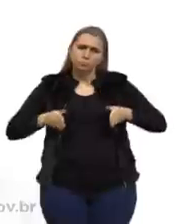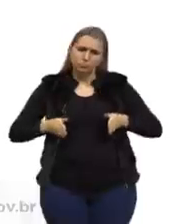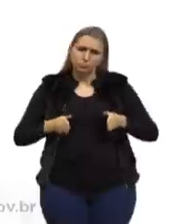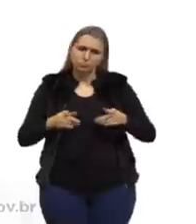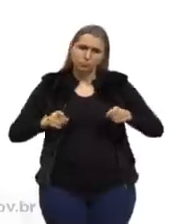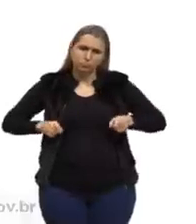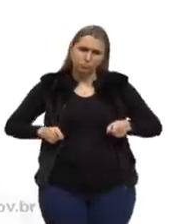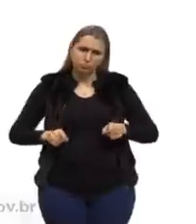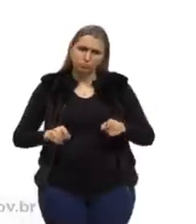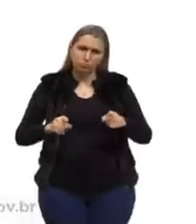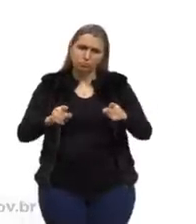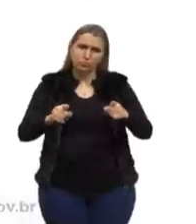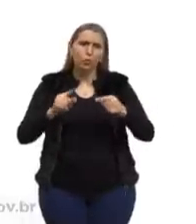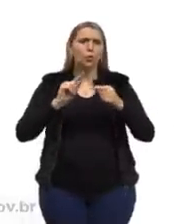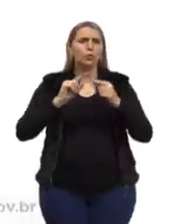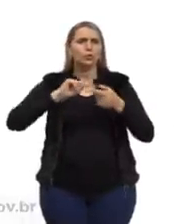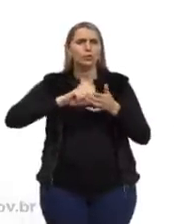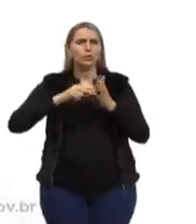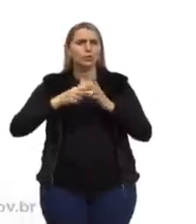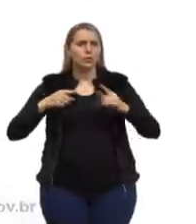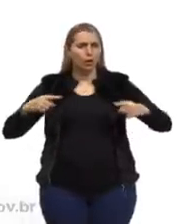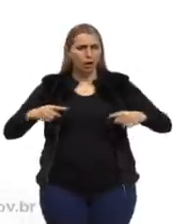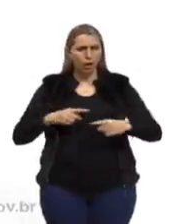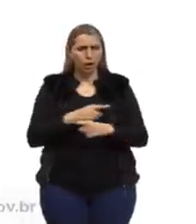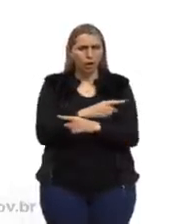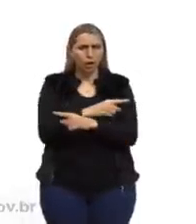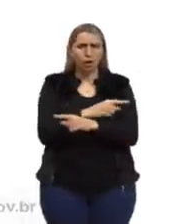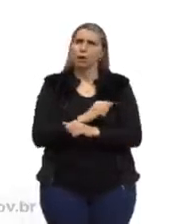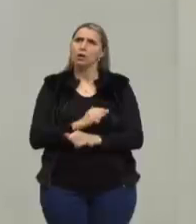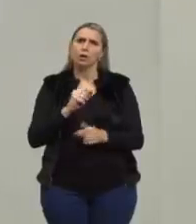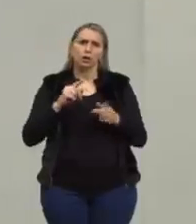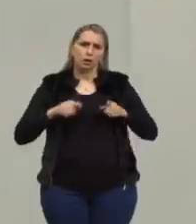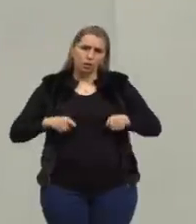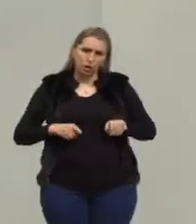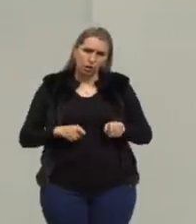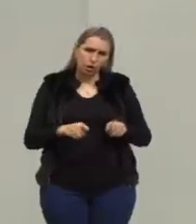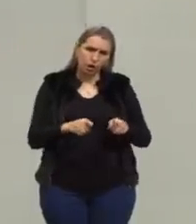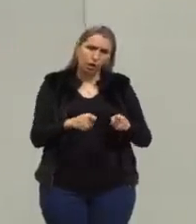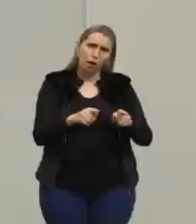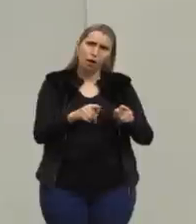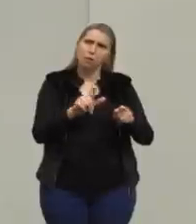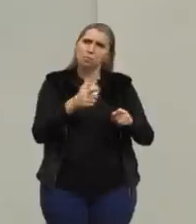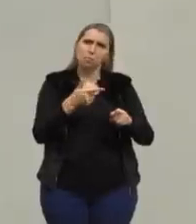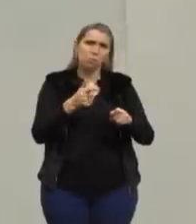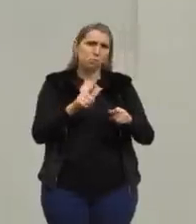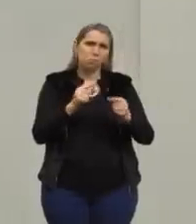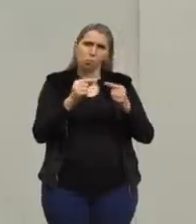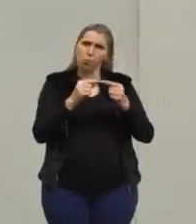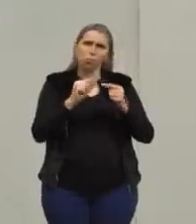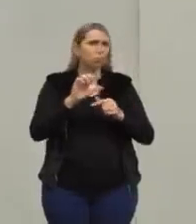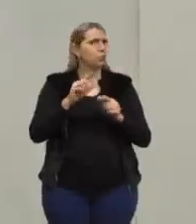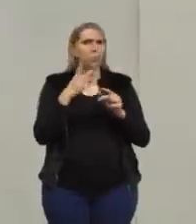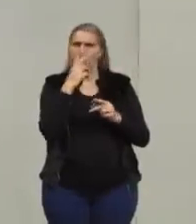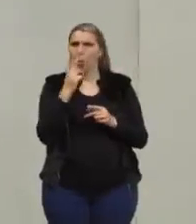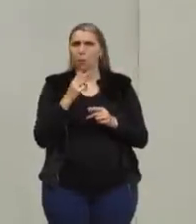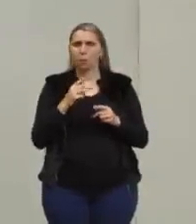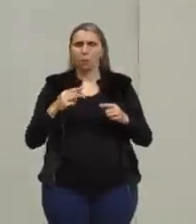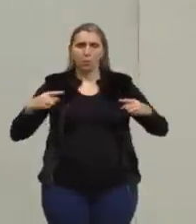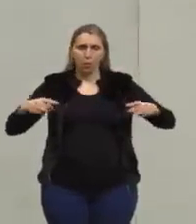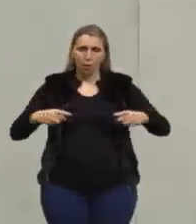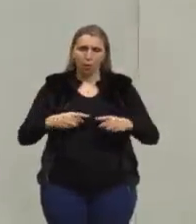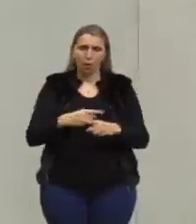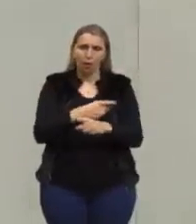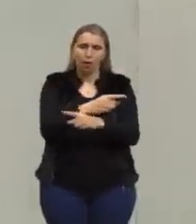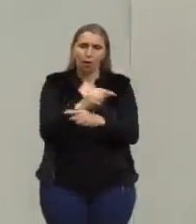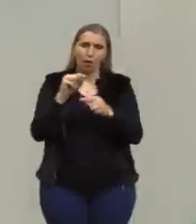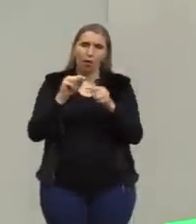o que é uma reta transversal? Então, a reta paralela é aquela que não tem ponto comum. E a reta